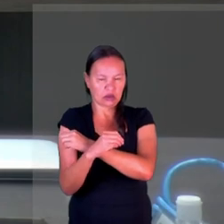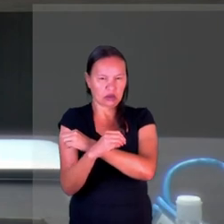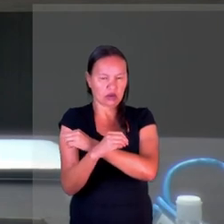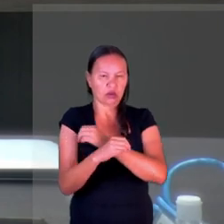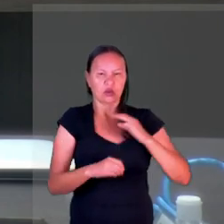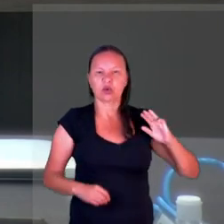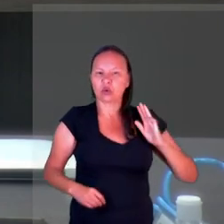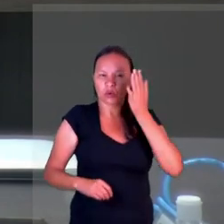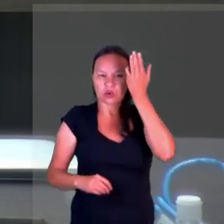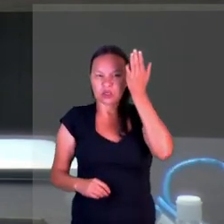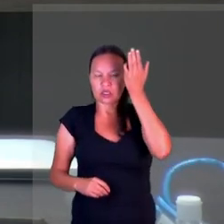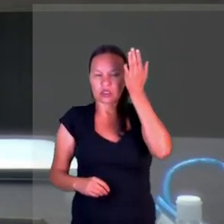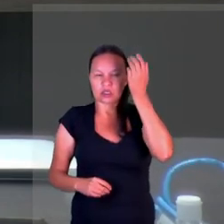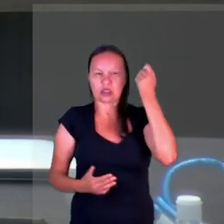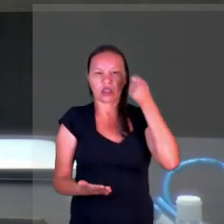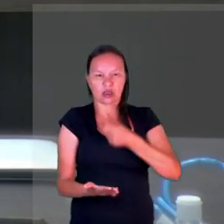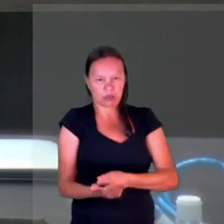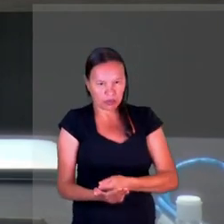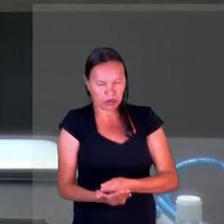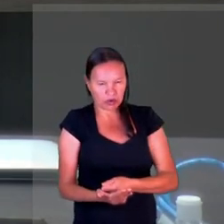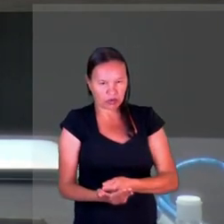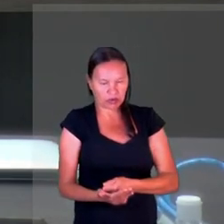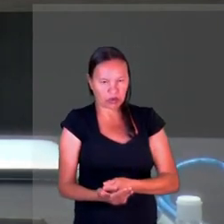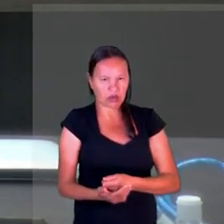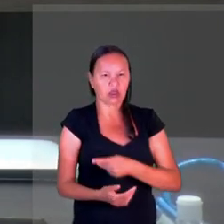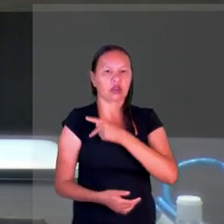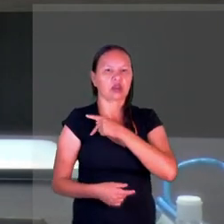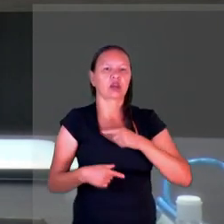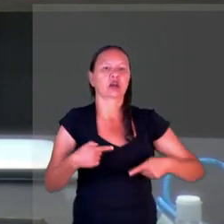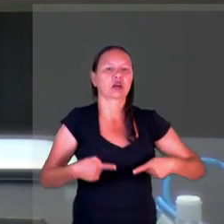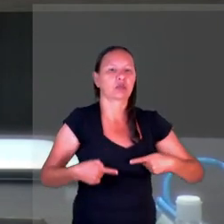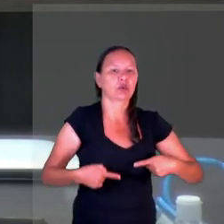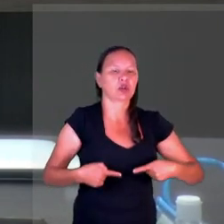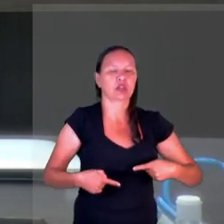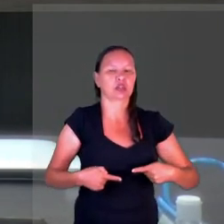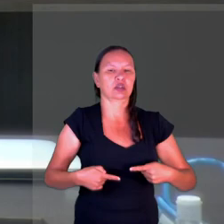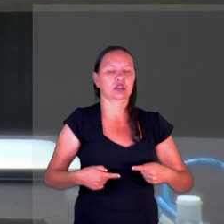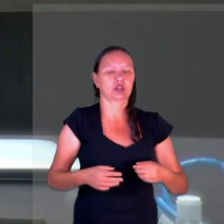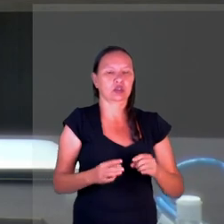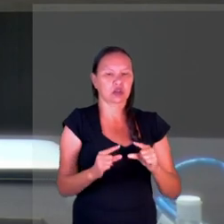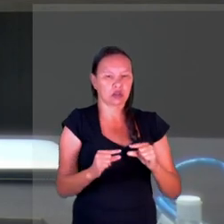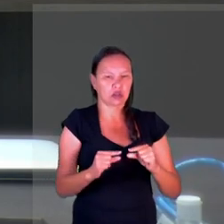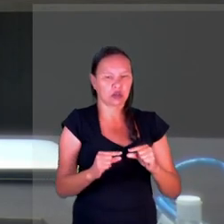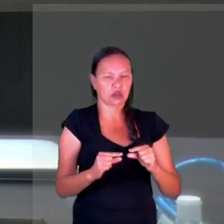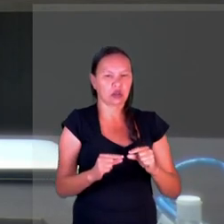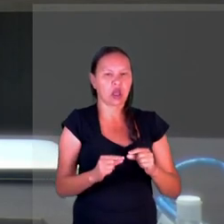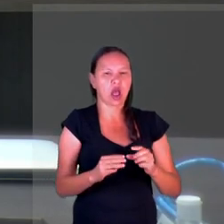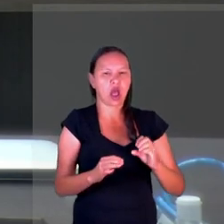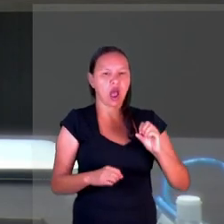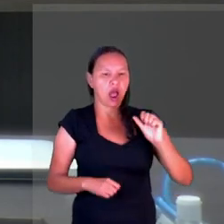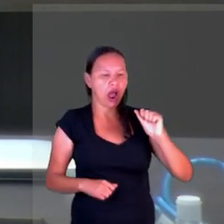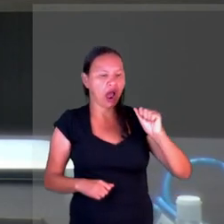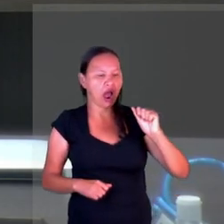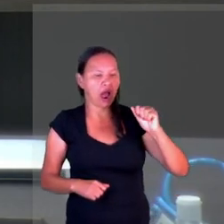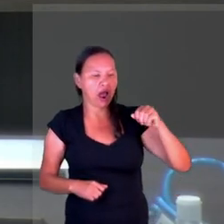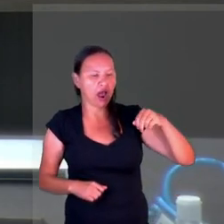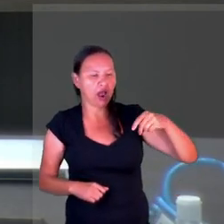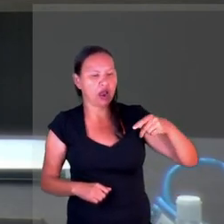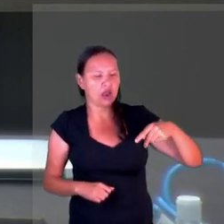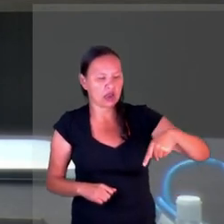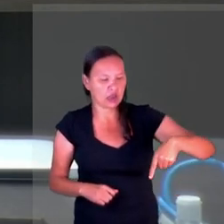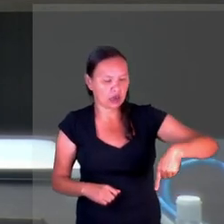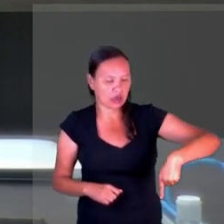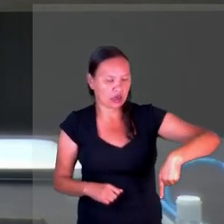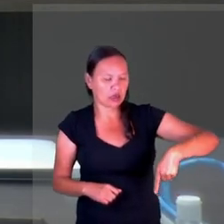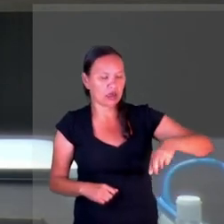eh aprovar essa política nacional de de redução de agrotóxicos eh